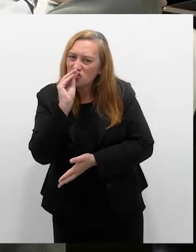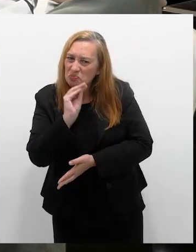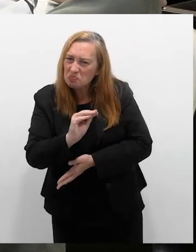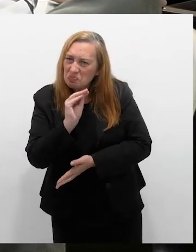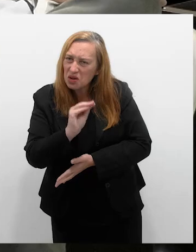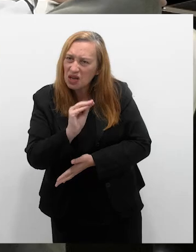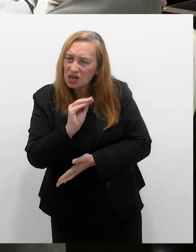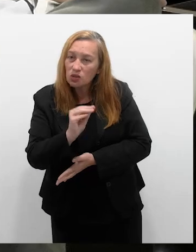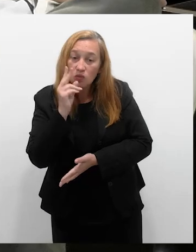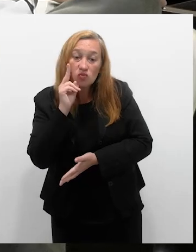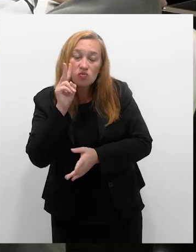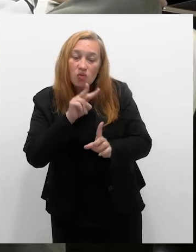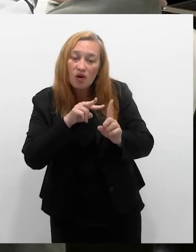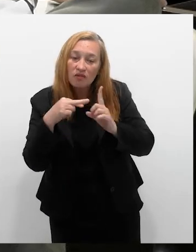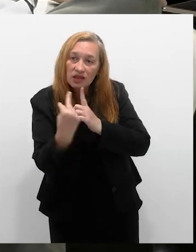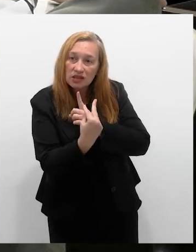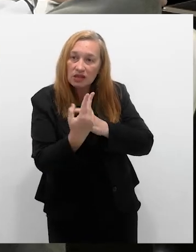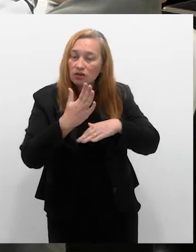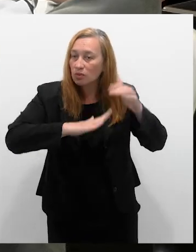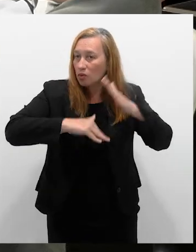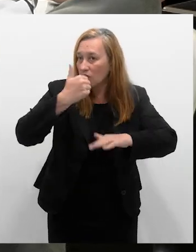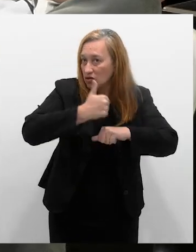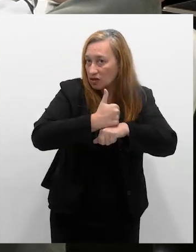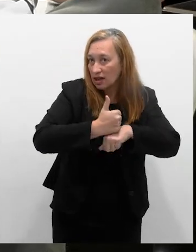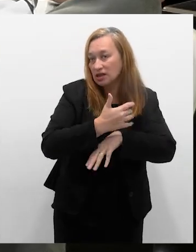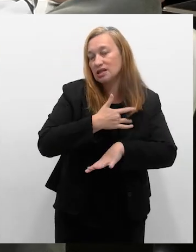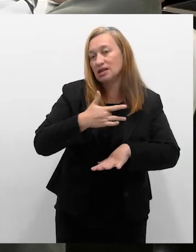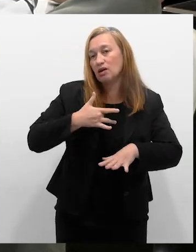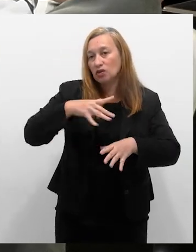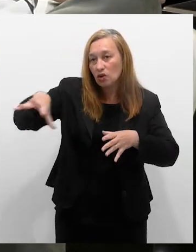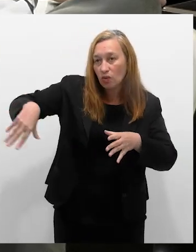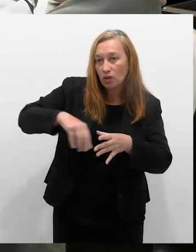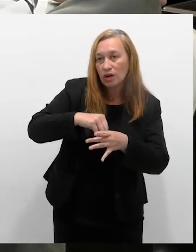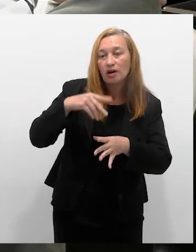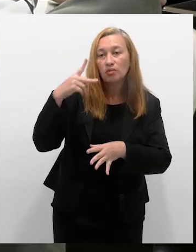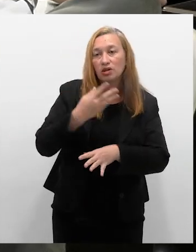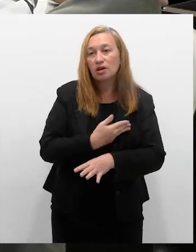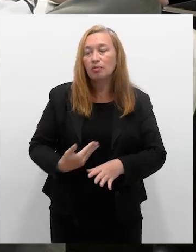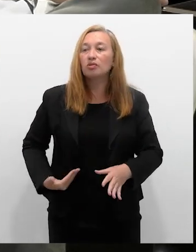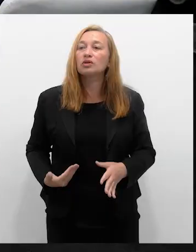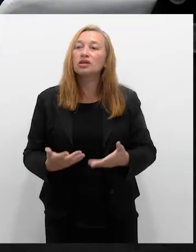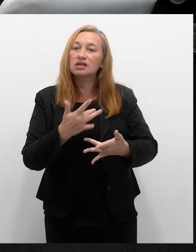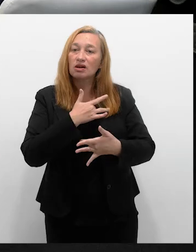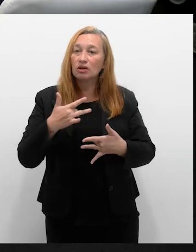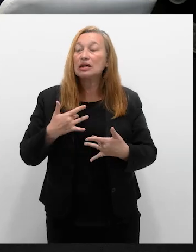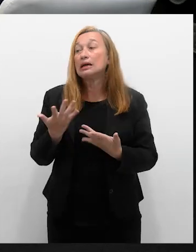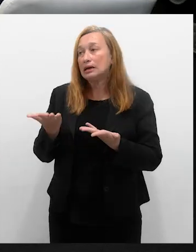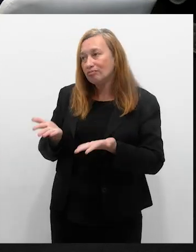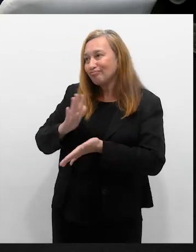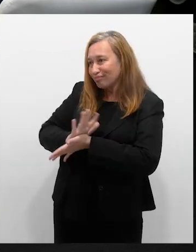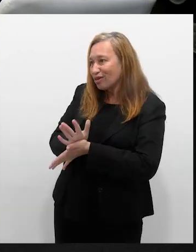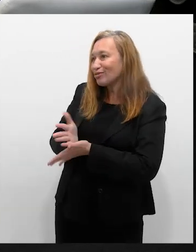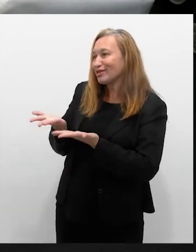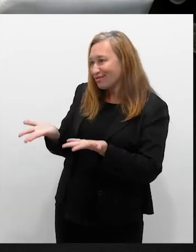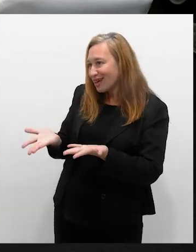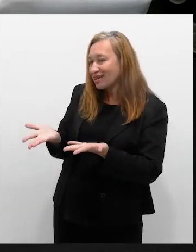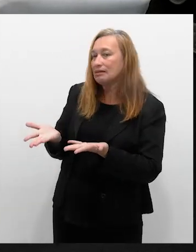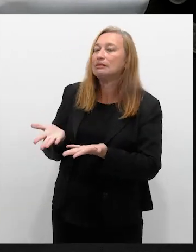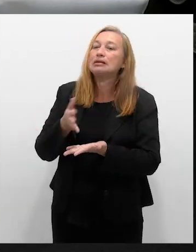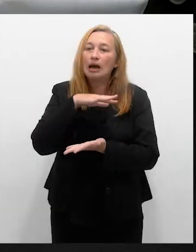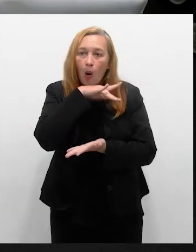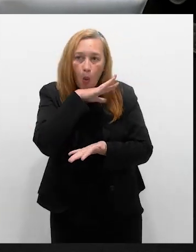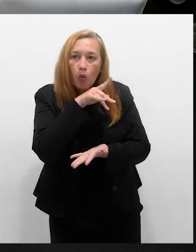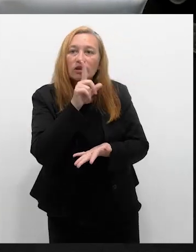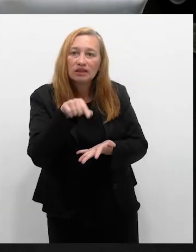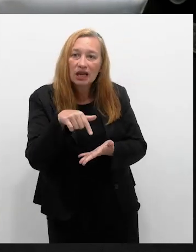ao olhar científico na hora de planejar e implementar políticas públicas de saúde. Isso é uma e coisa esse muito desprezo séria. gera um preconceito, né? O que Com é certeza.